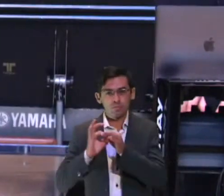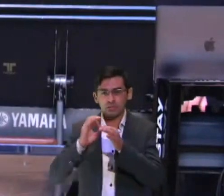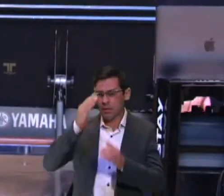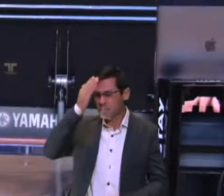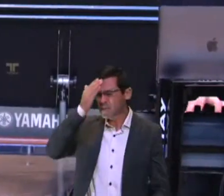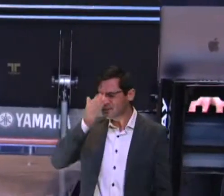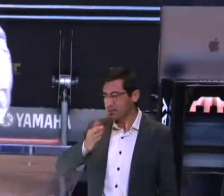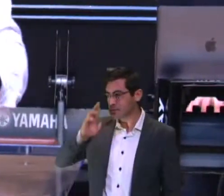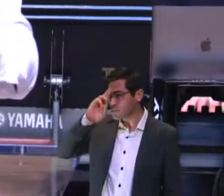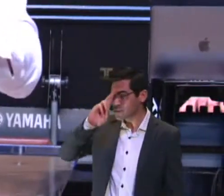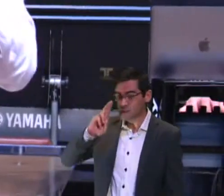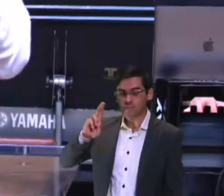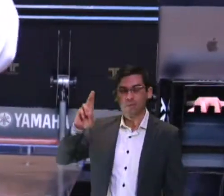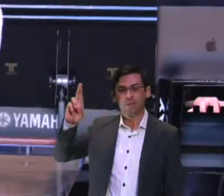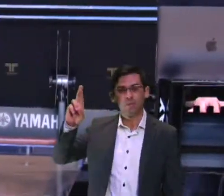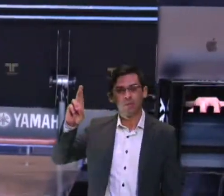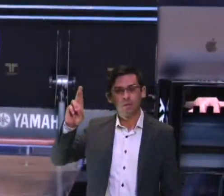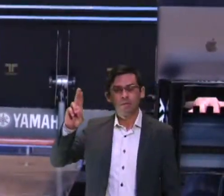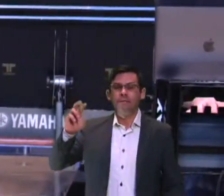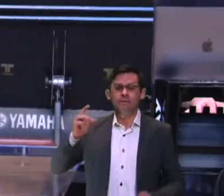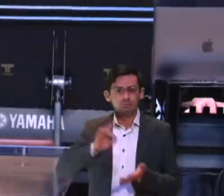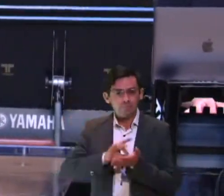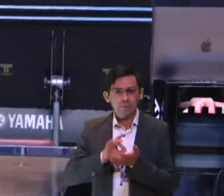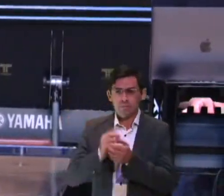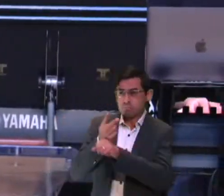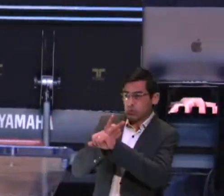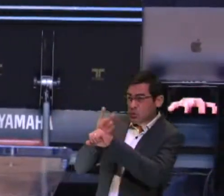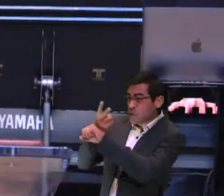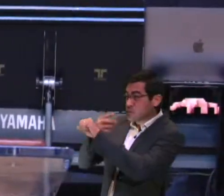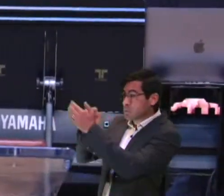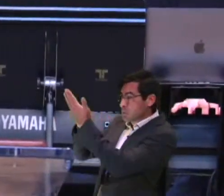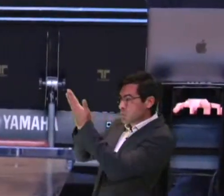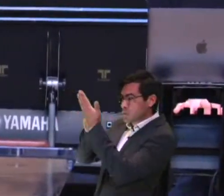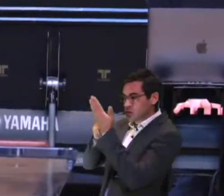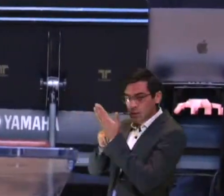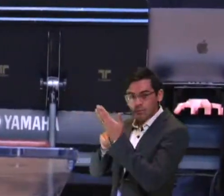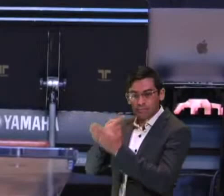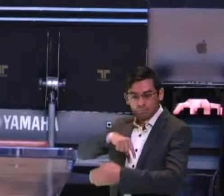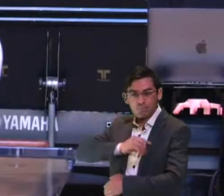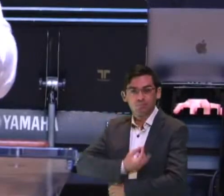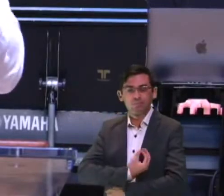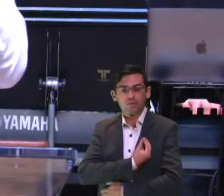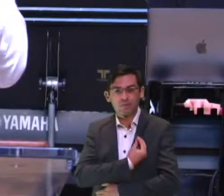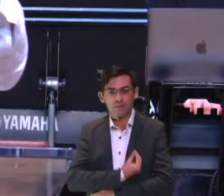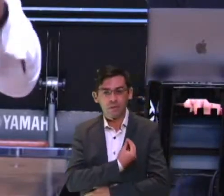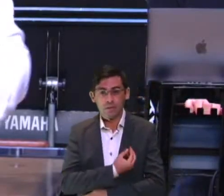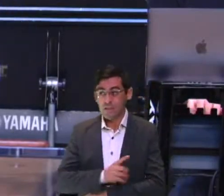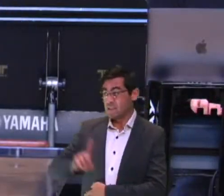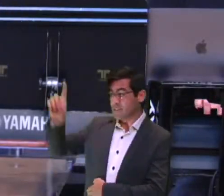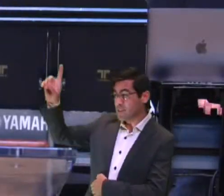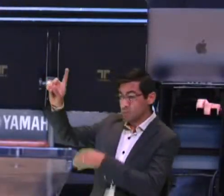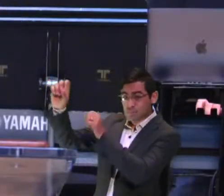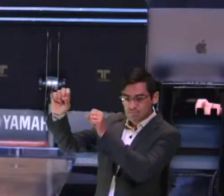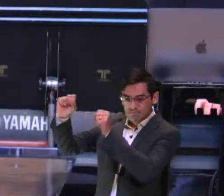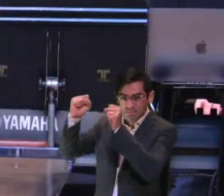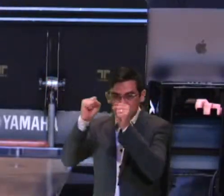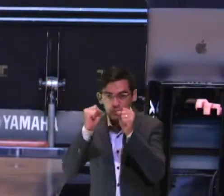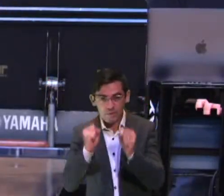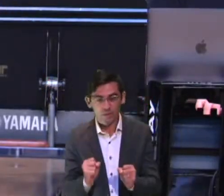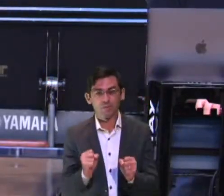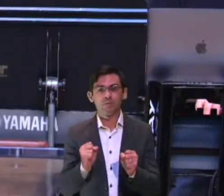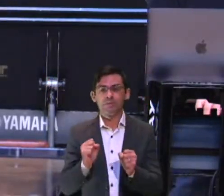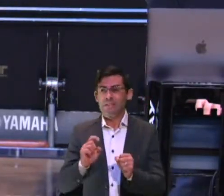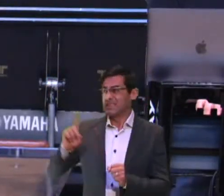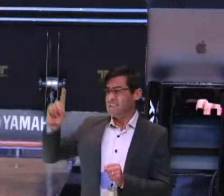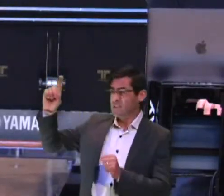presença do Senhor, procurando a revelação de Deus para as nossas vidas. Ele é Deus Todo-Poderoso, Ele é